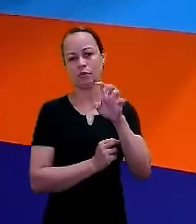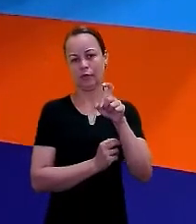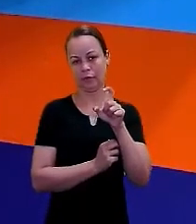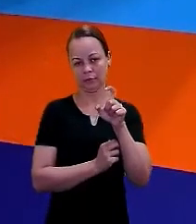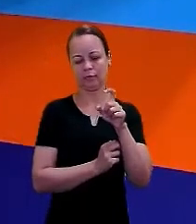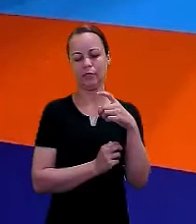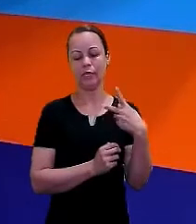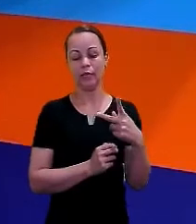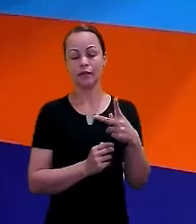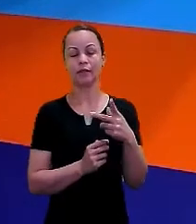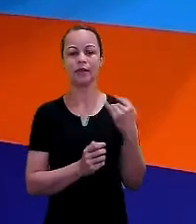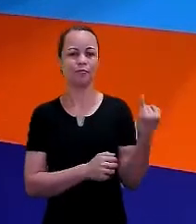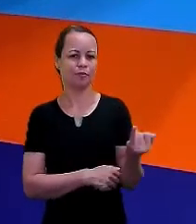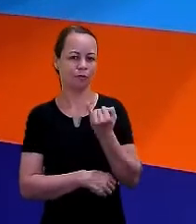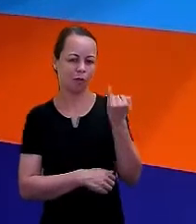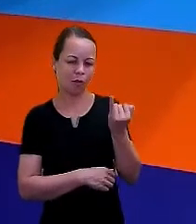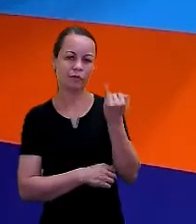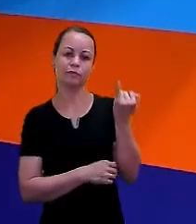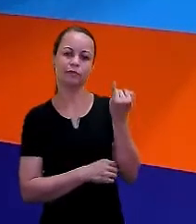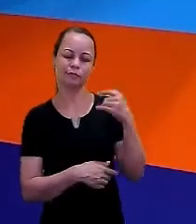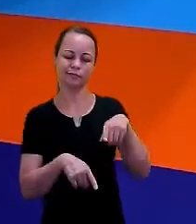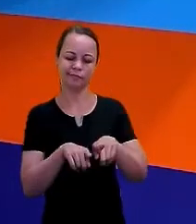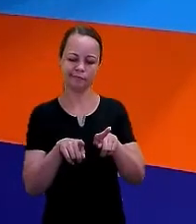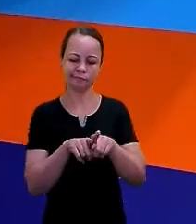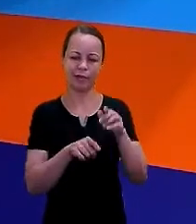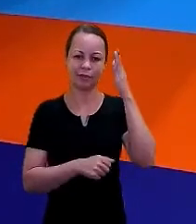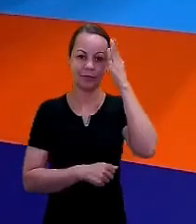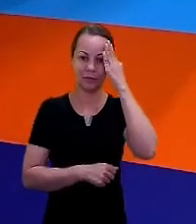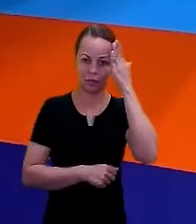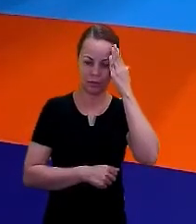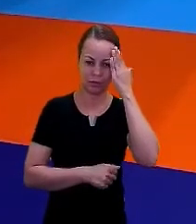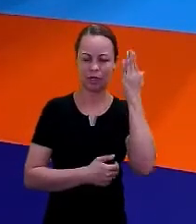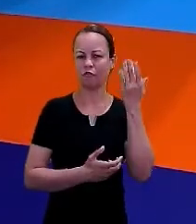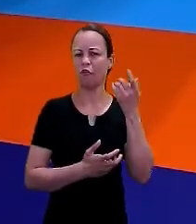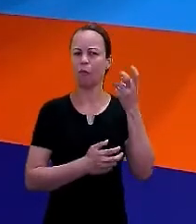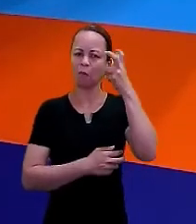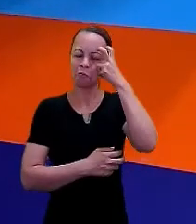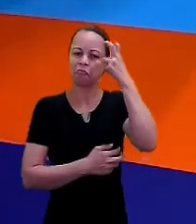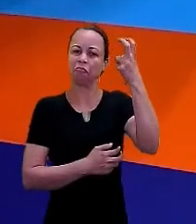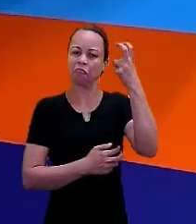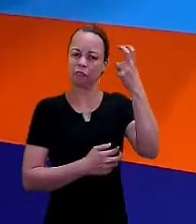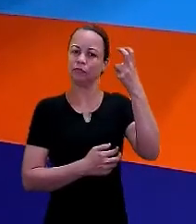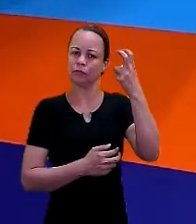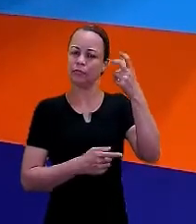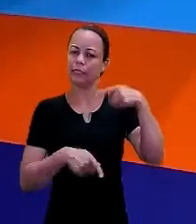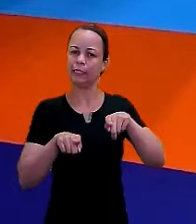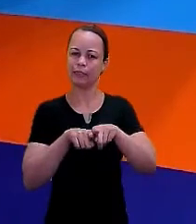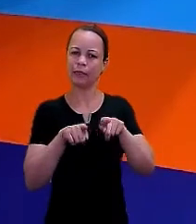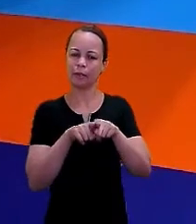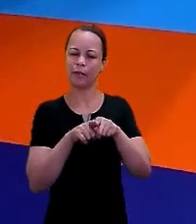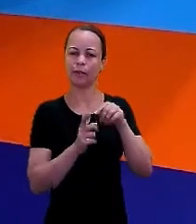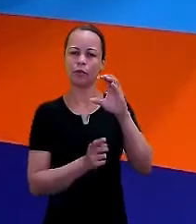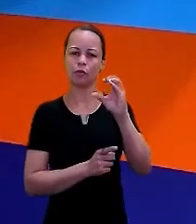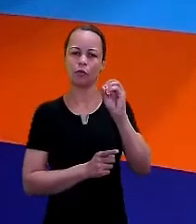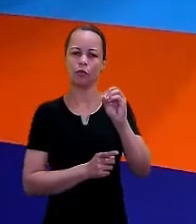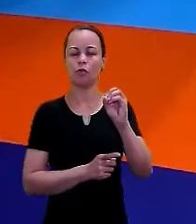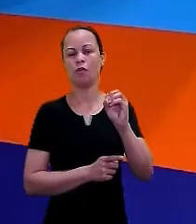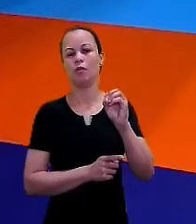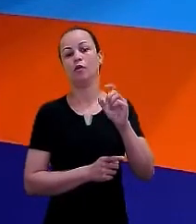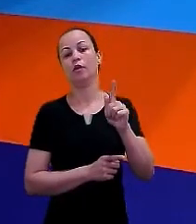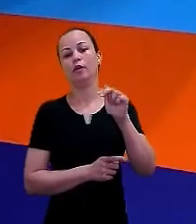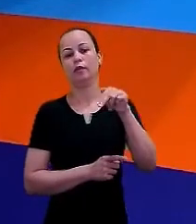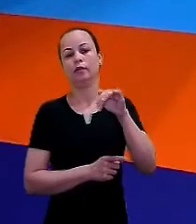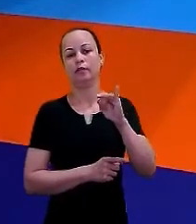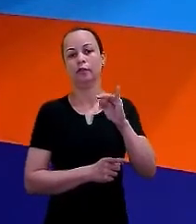muito grande para a gente justamente balizar de forma inteligível e de forma cognitiva e você